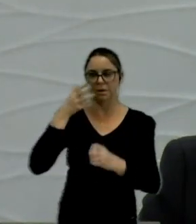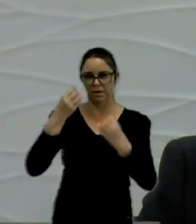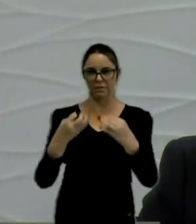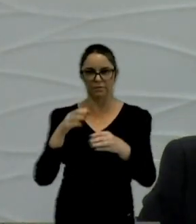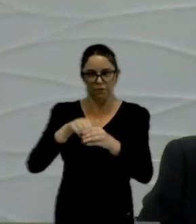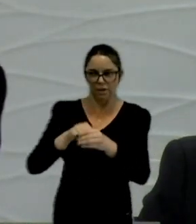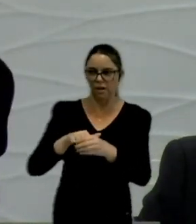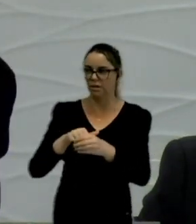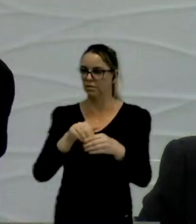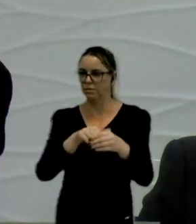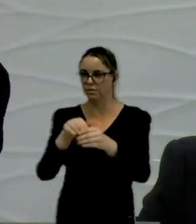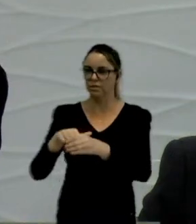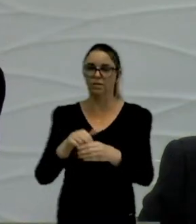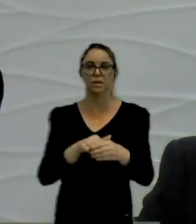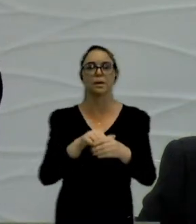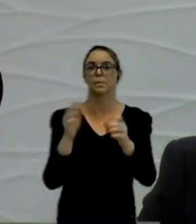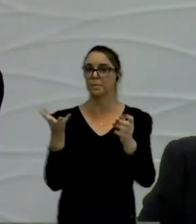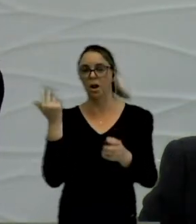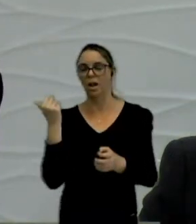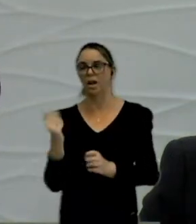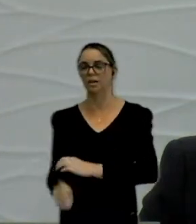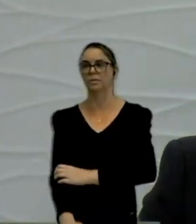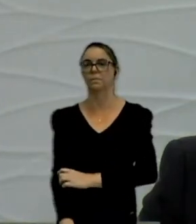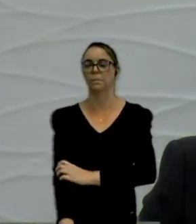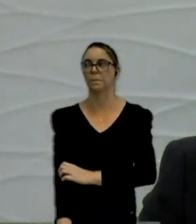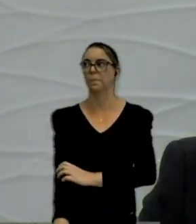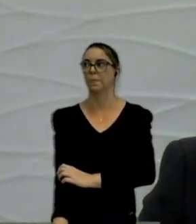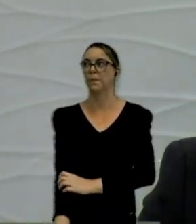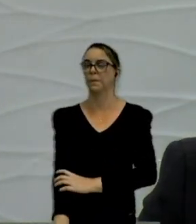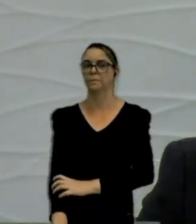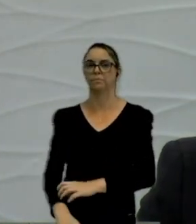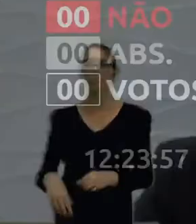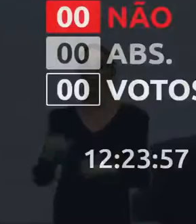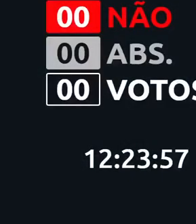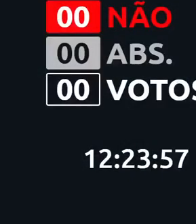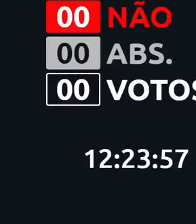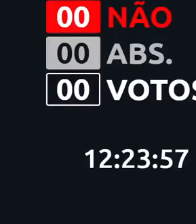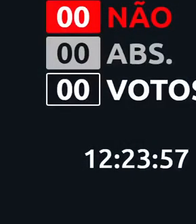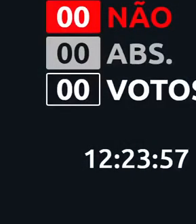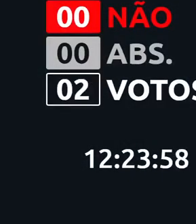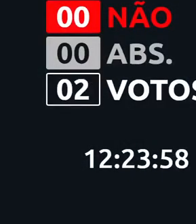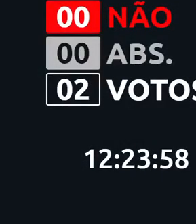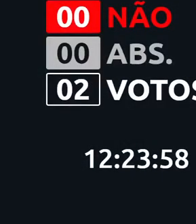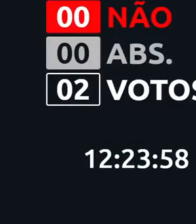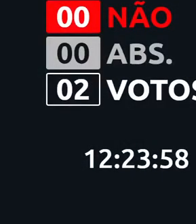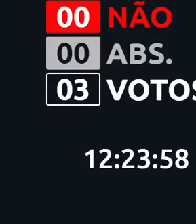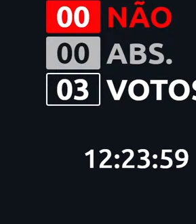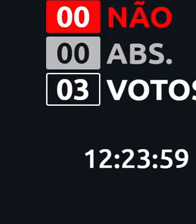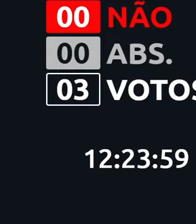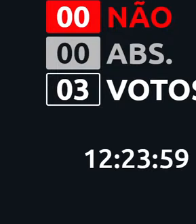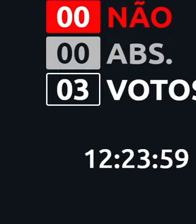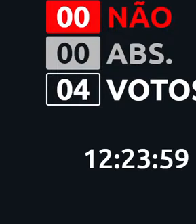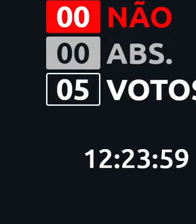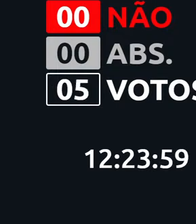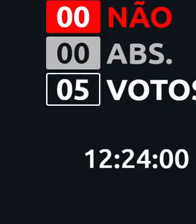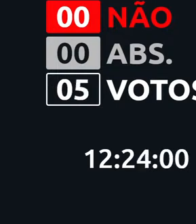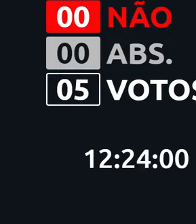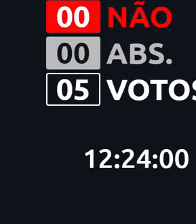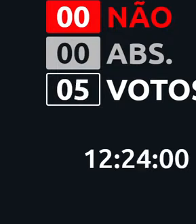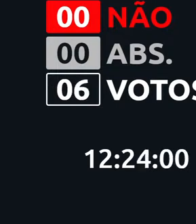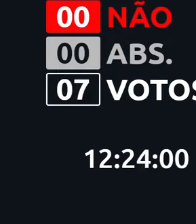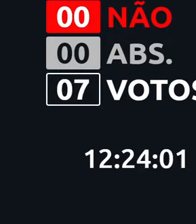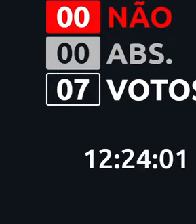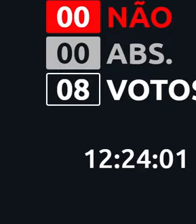Votar o requerimento verbal todo de uma vez. Bora lá. Vota. Vocês aprovam, vereadores, isso? Em votação, todos os